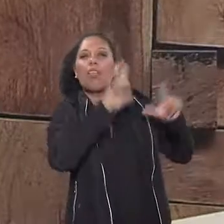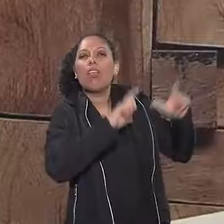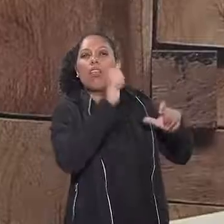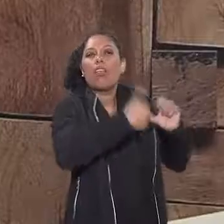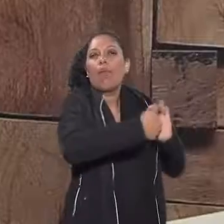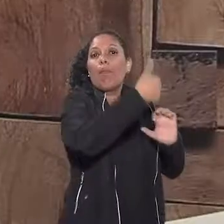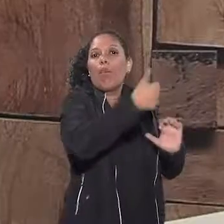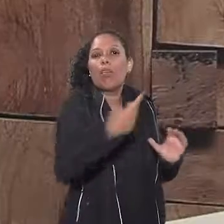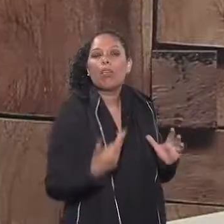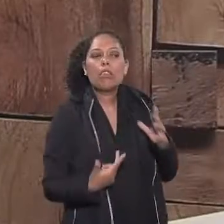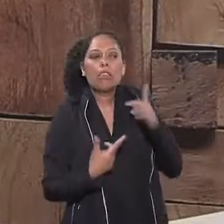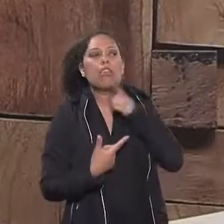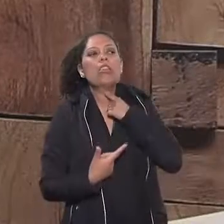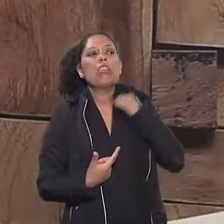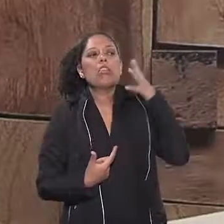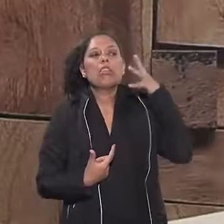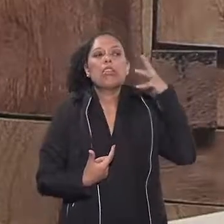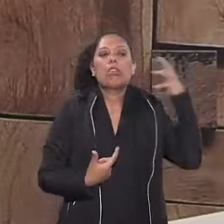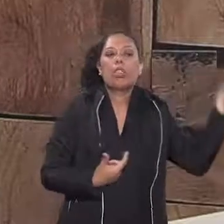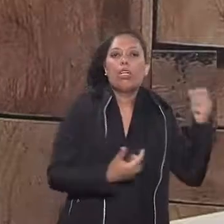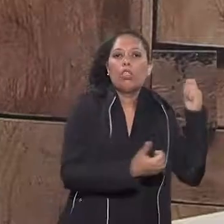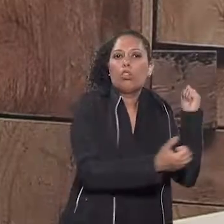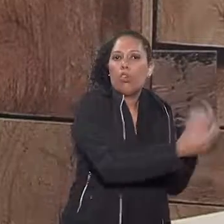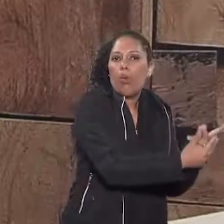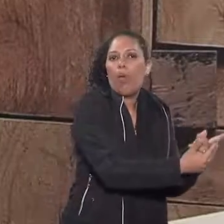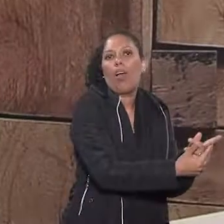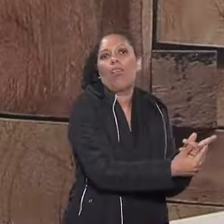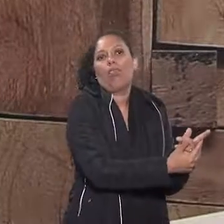melhor. Vira um desejo de consumo, né?